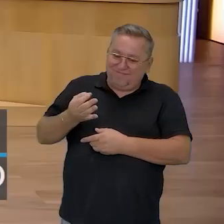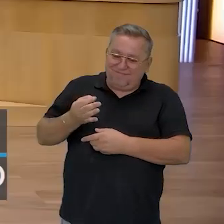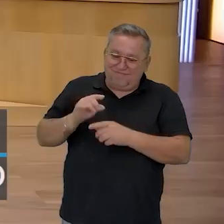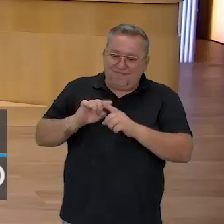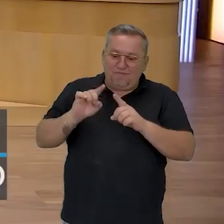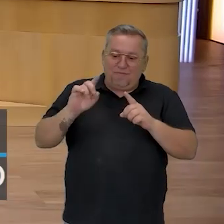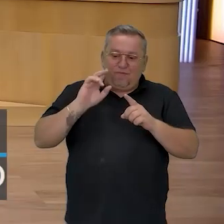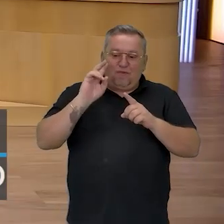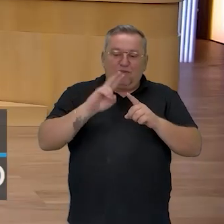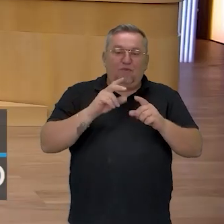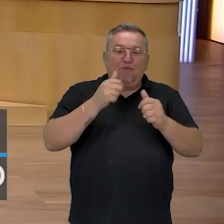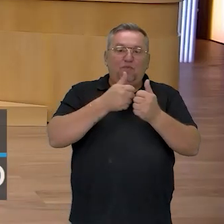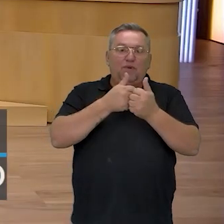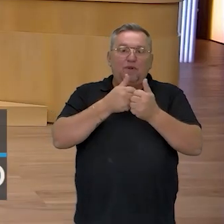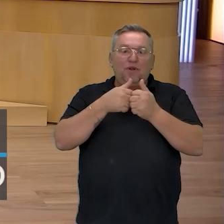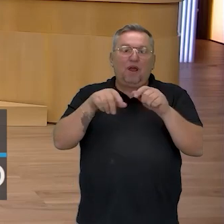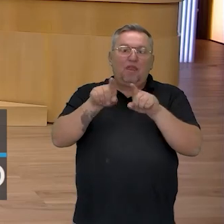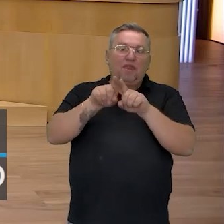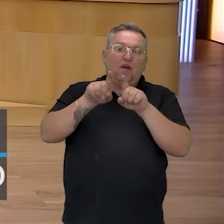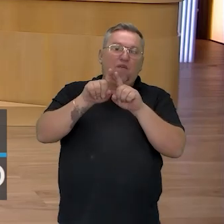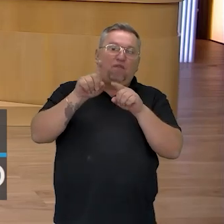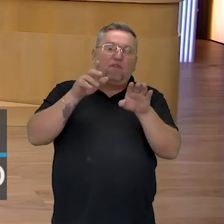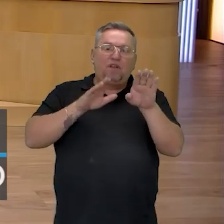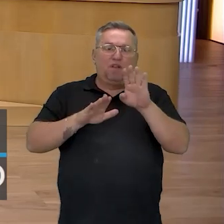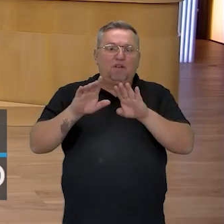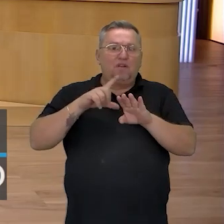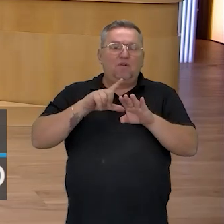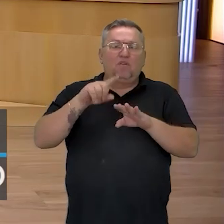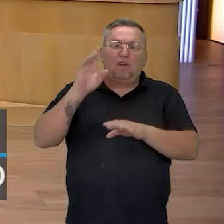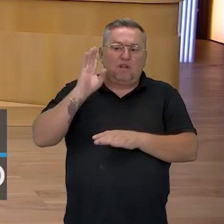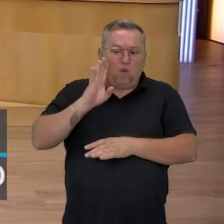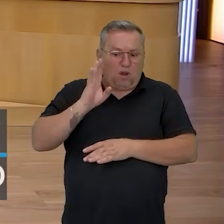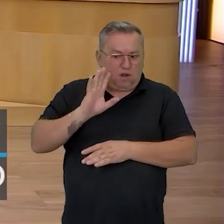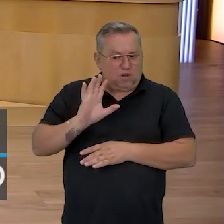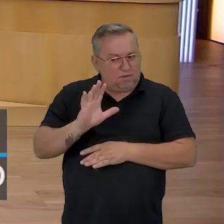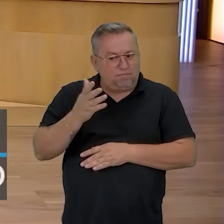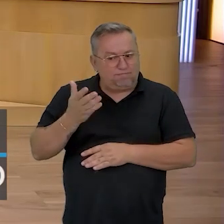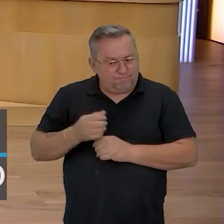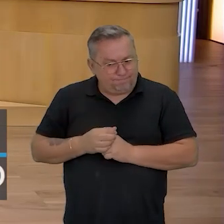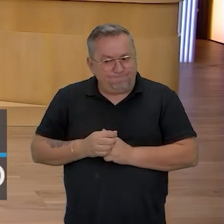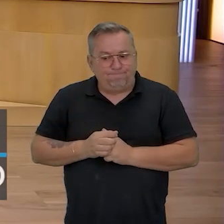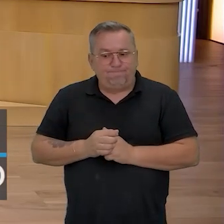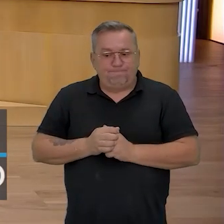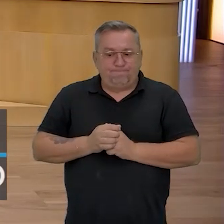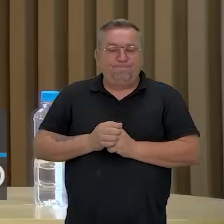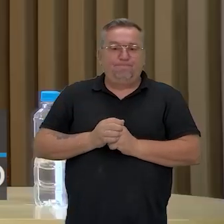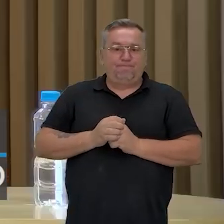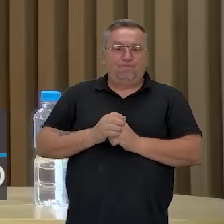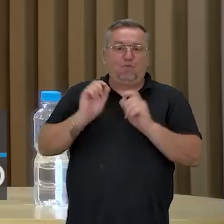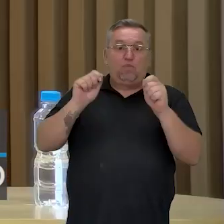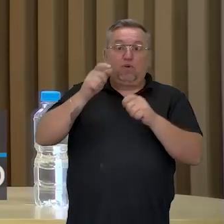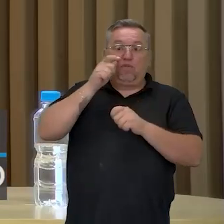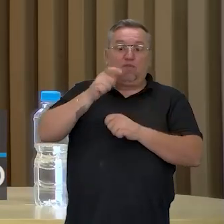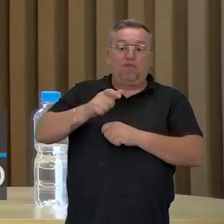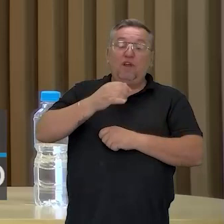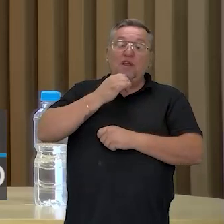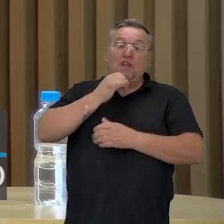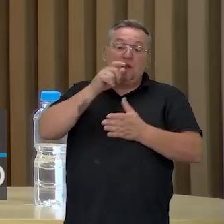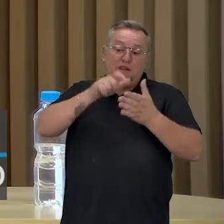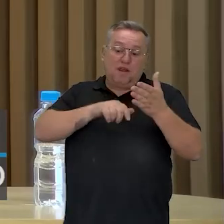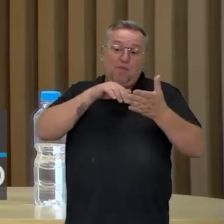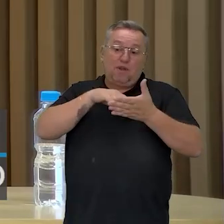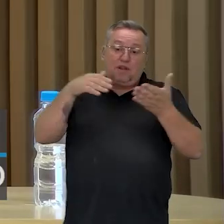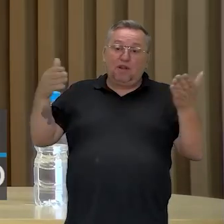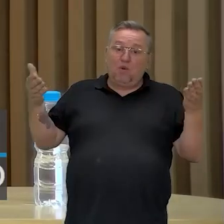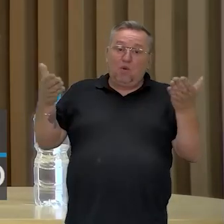gente olha de perto, talvez a gente não seja tão bacanão assim, né? É, exatamente. A gente pode ver exemplos aí até hoje, né, meu